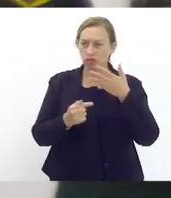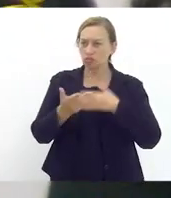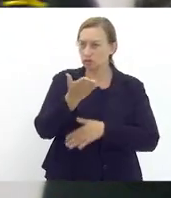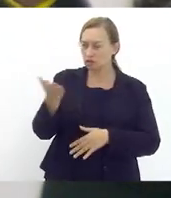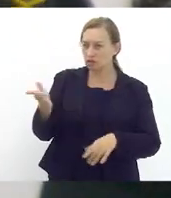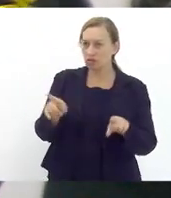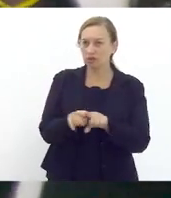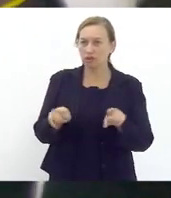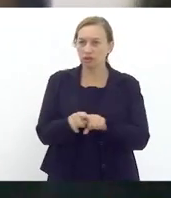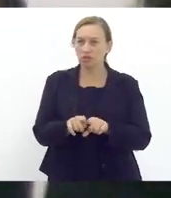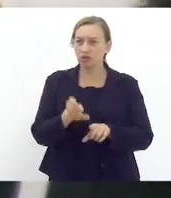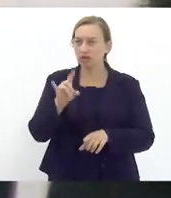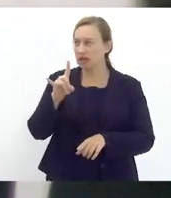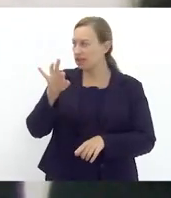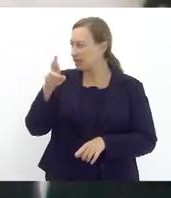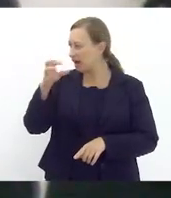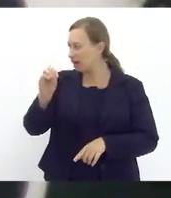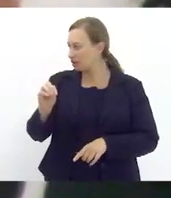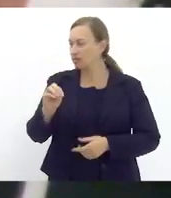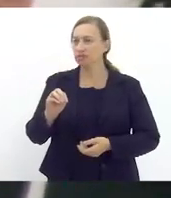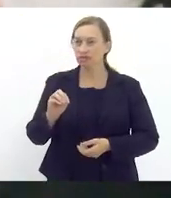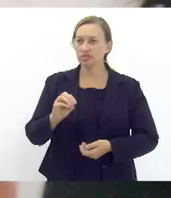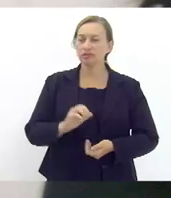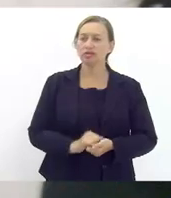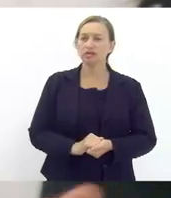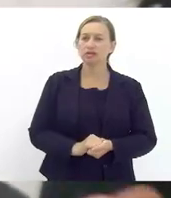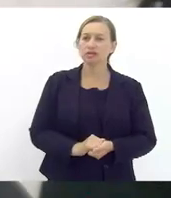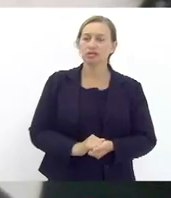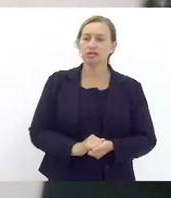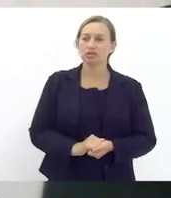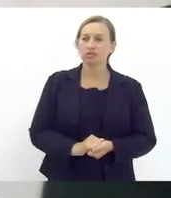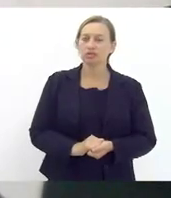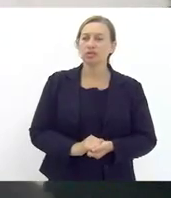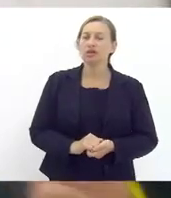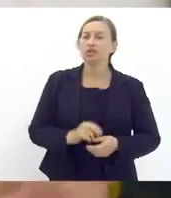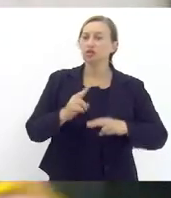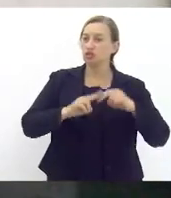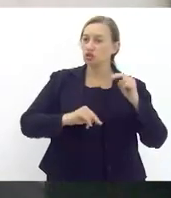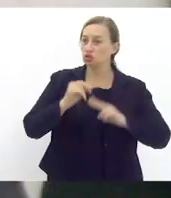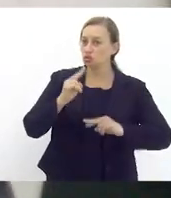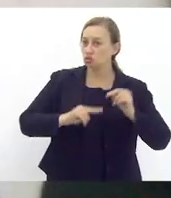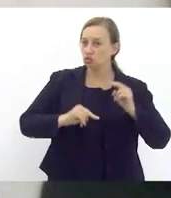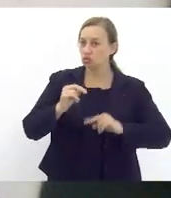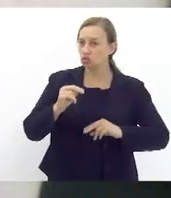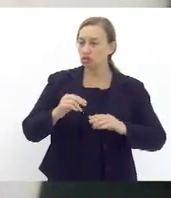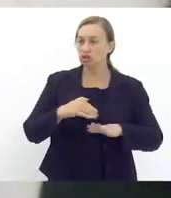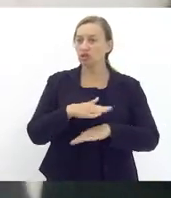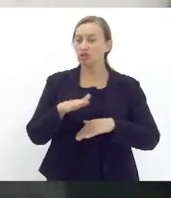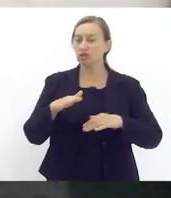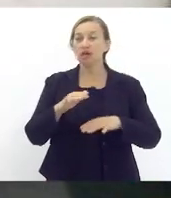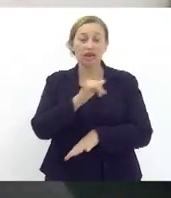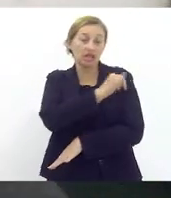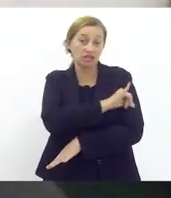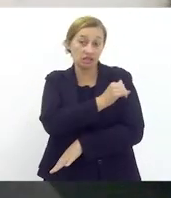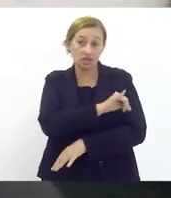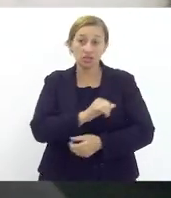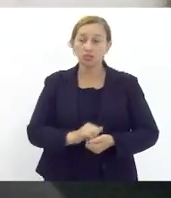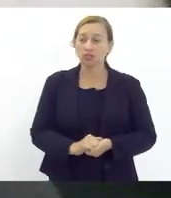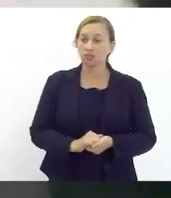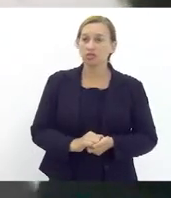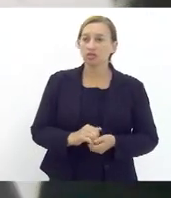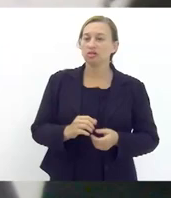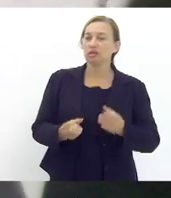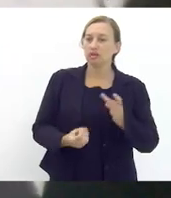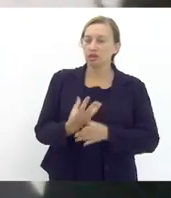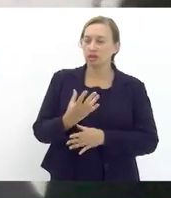o calendário de Maio já tá definido e já tá publicado e esse de Junho que envolve por exemplo o Rio a gente vai estar publicando